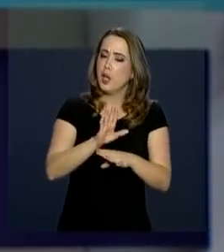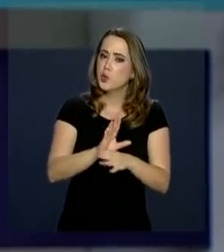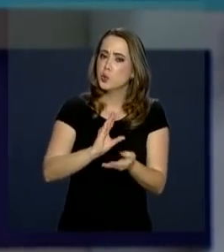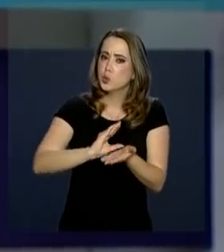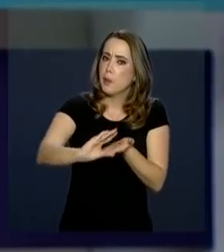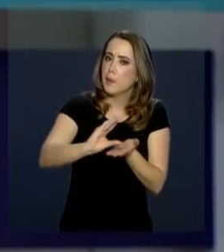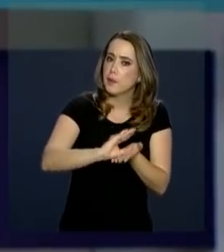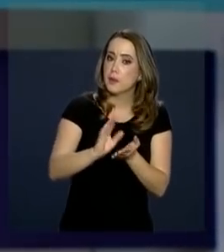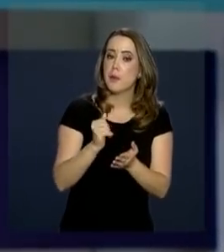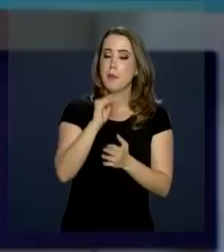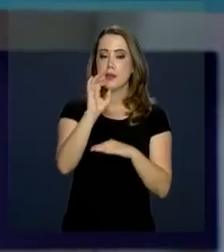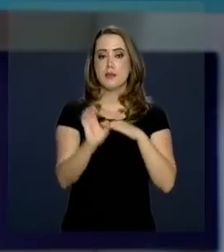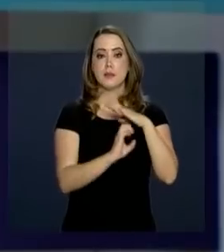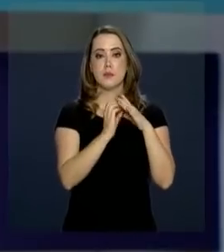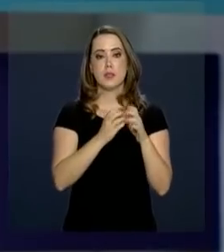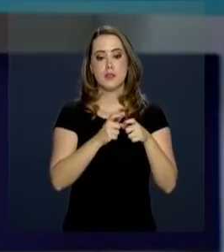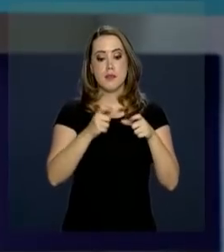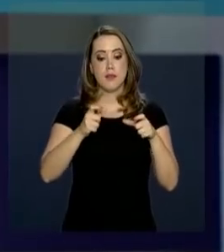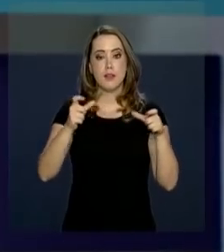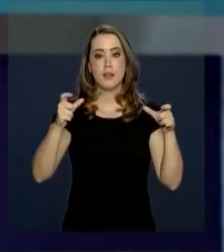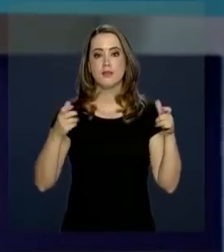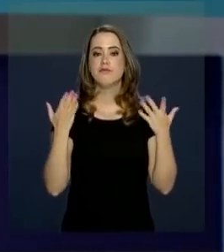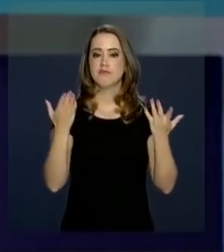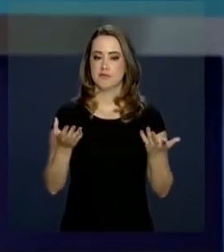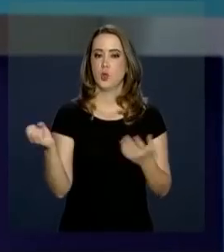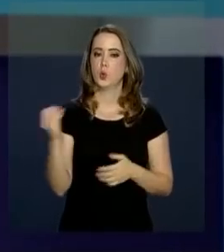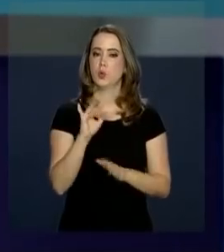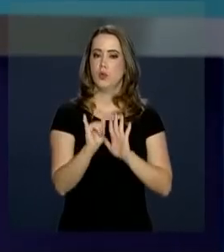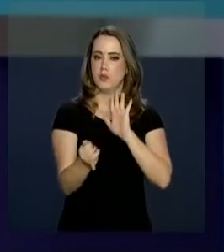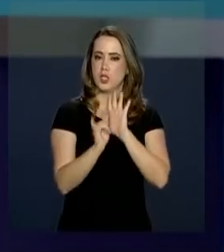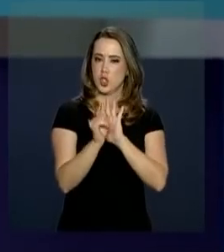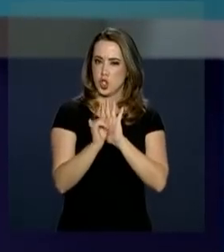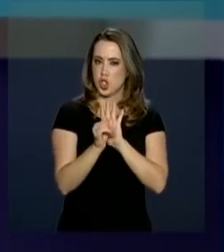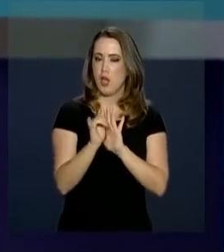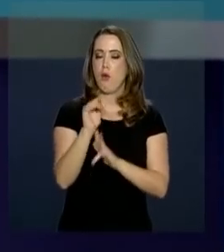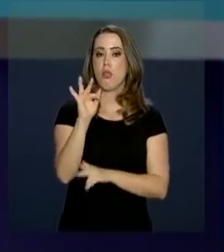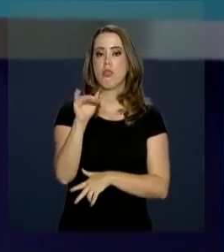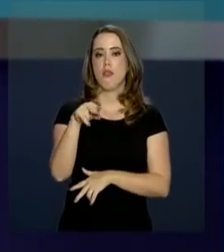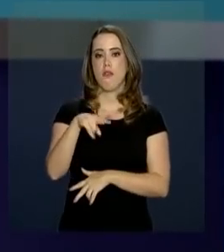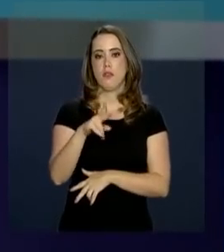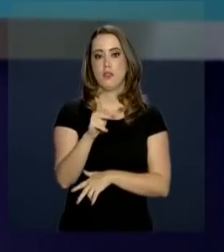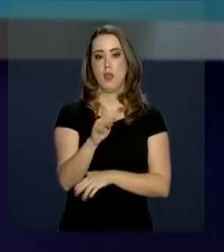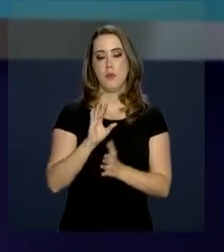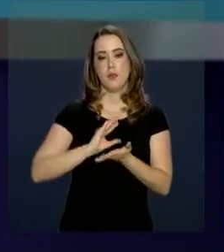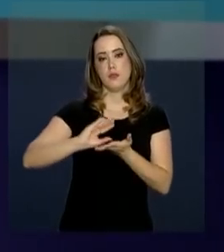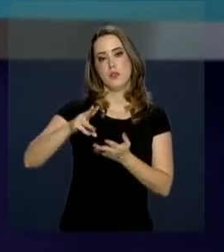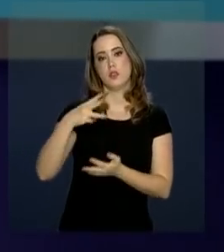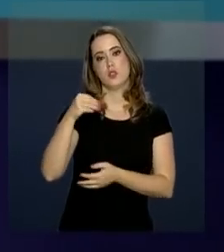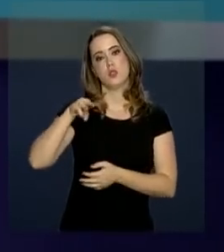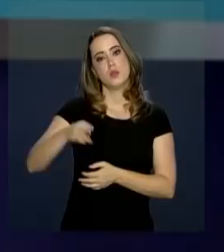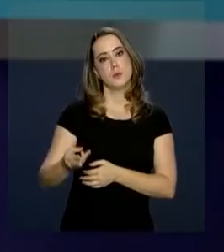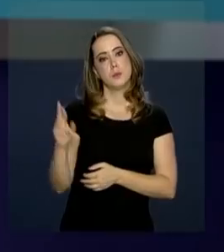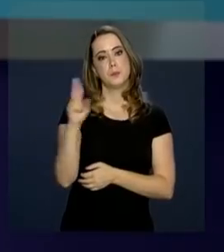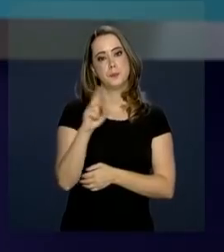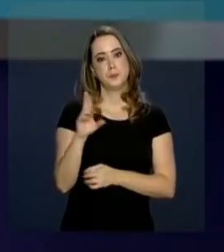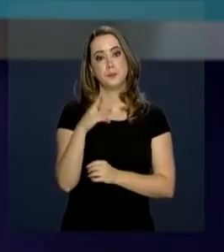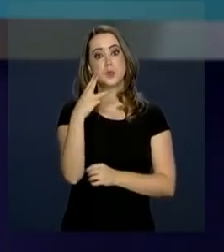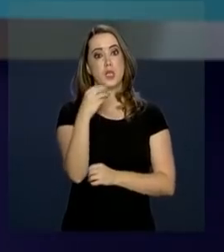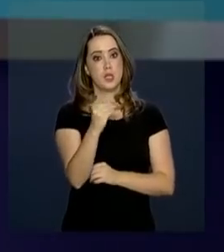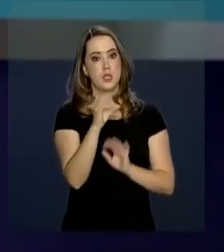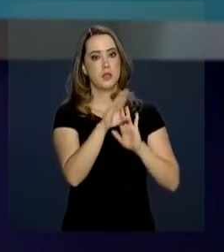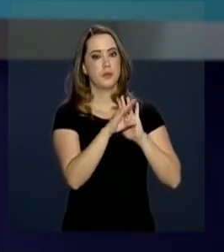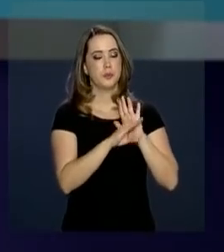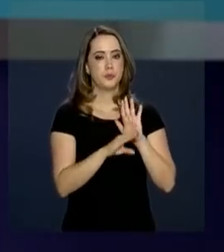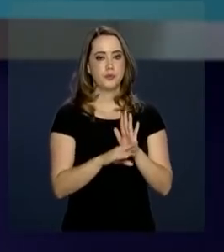empreendedores cresçam no ramo das startups. Um novo edital da FINEP vai investir R$ 30 milhões em 30 projetos.